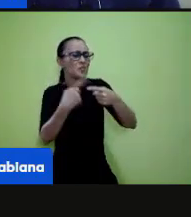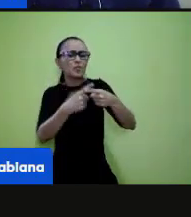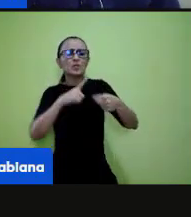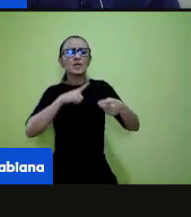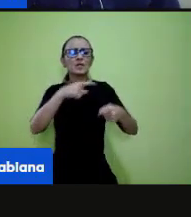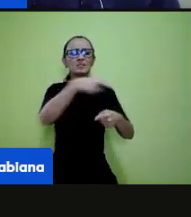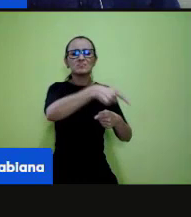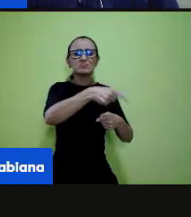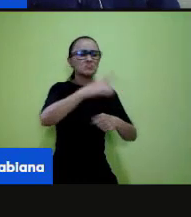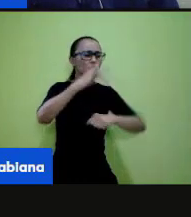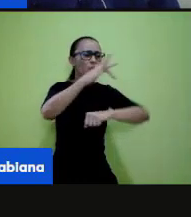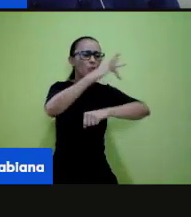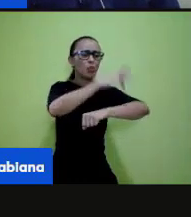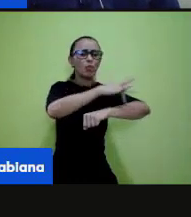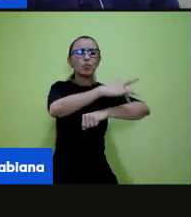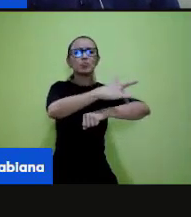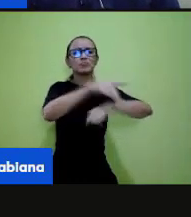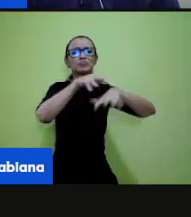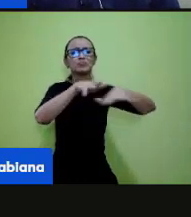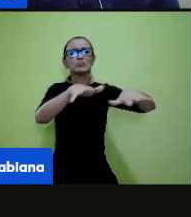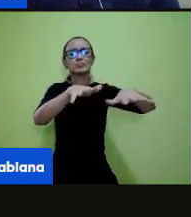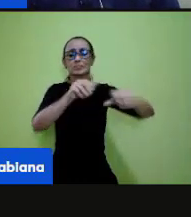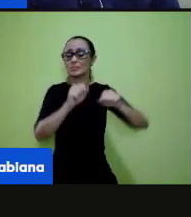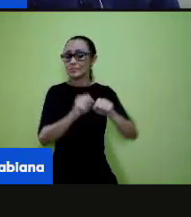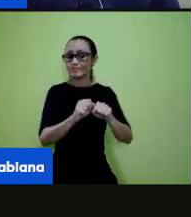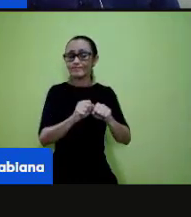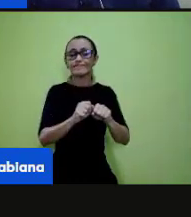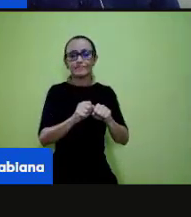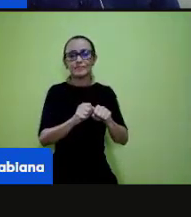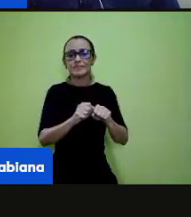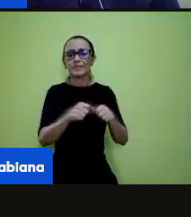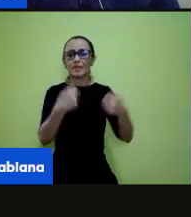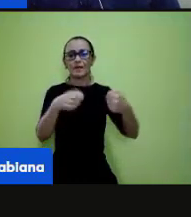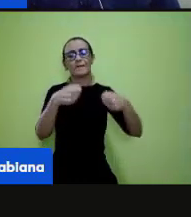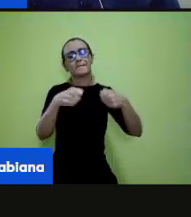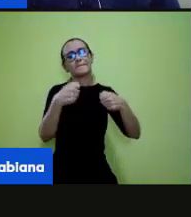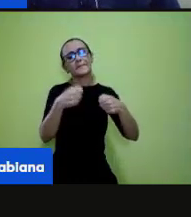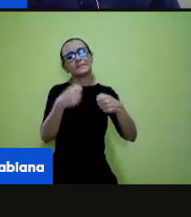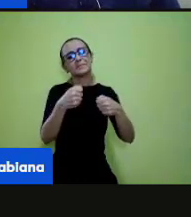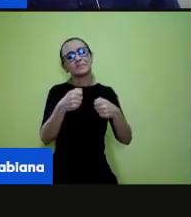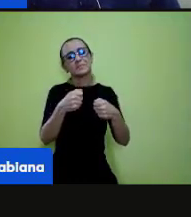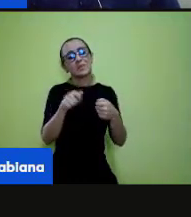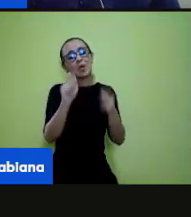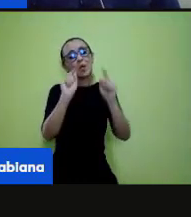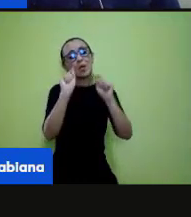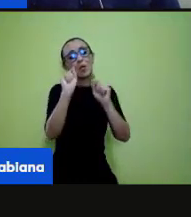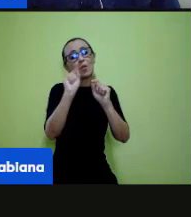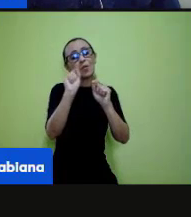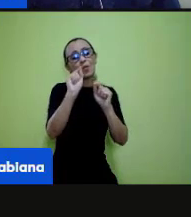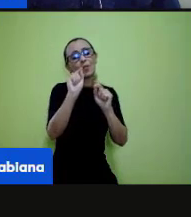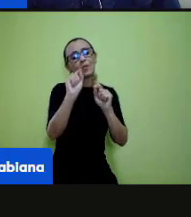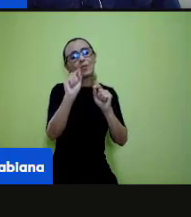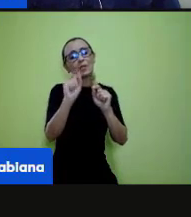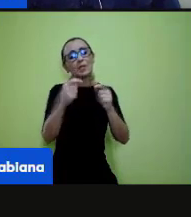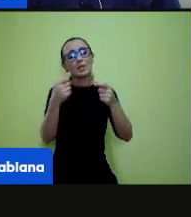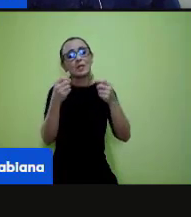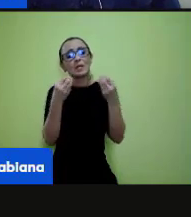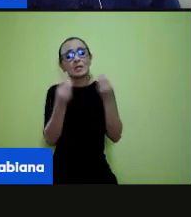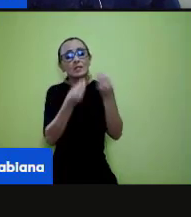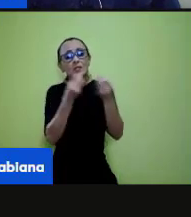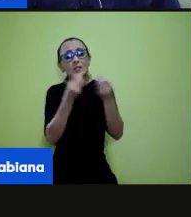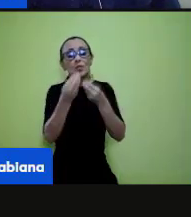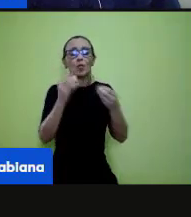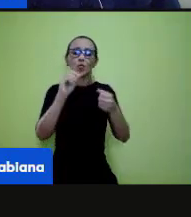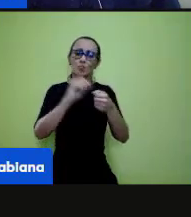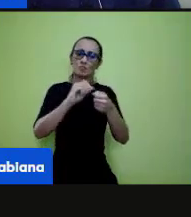à infestação vetorial, e a gente está direcionando o tratamento e providências com esses criadouros, e também a providência que